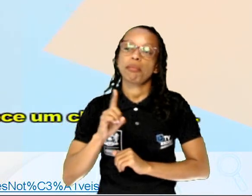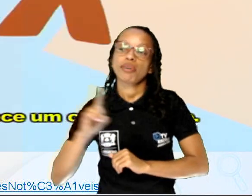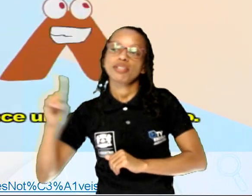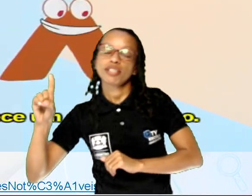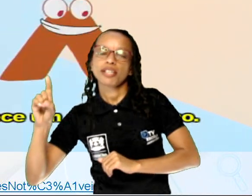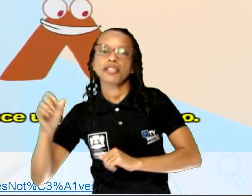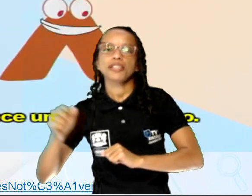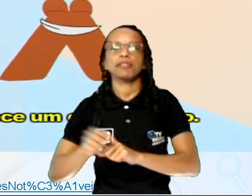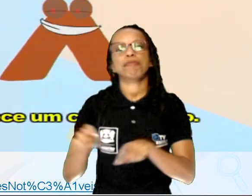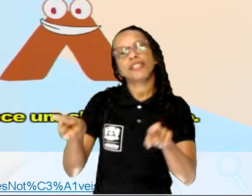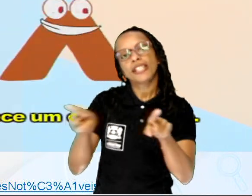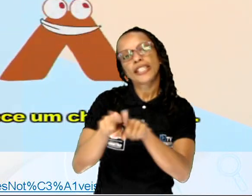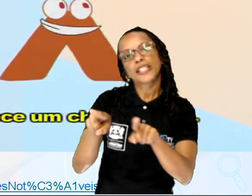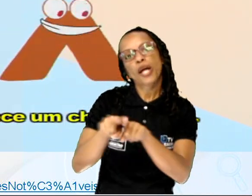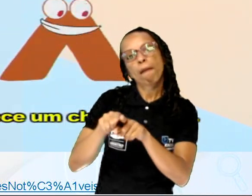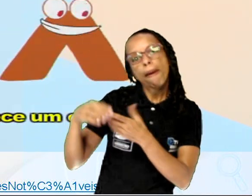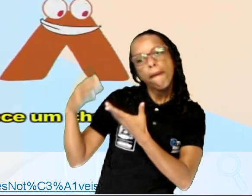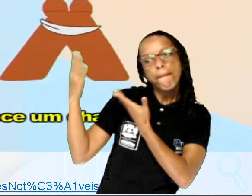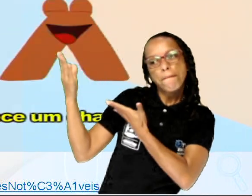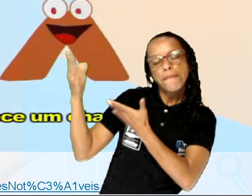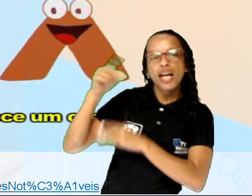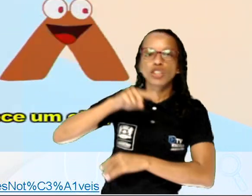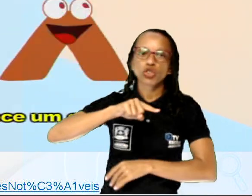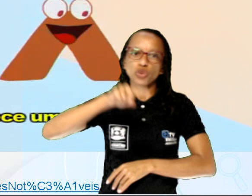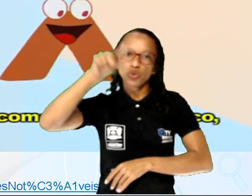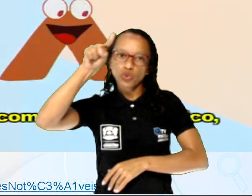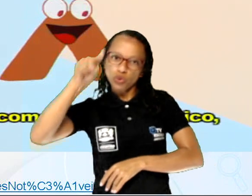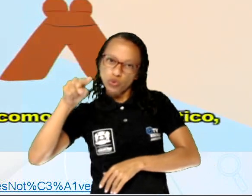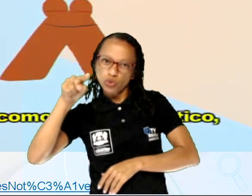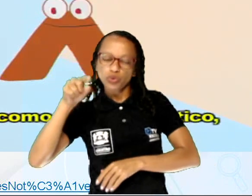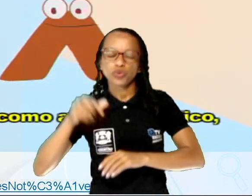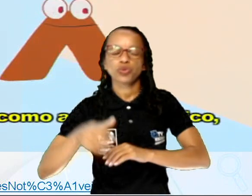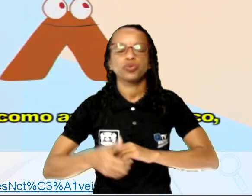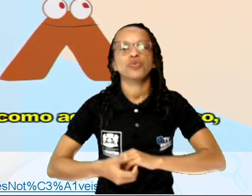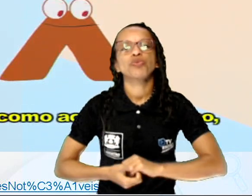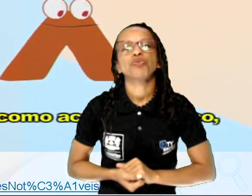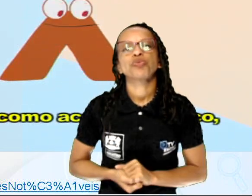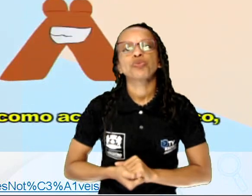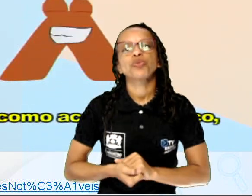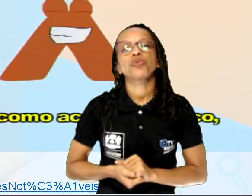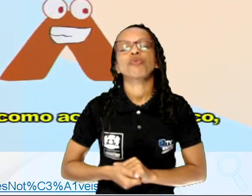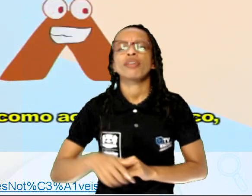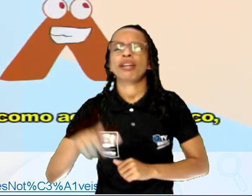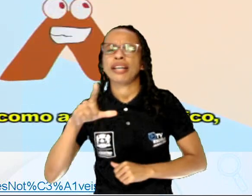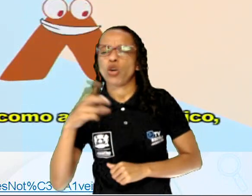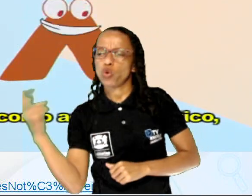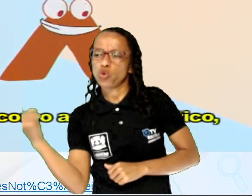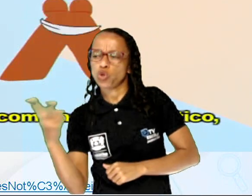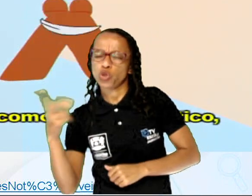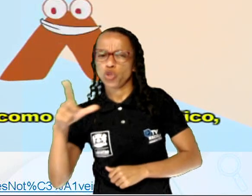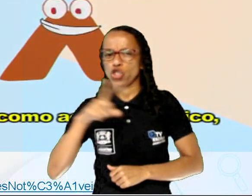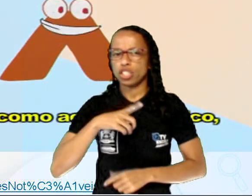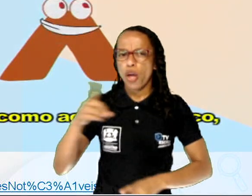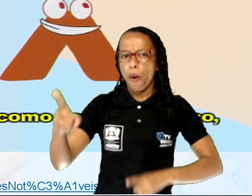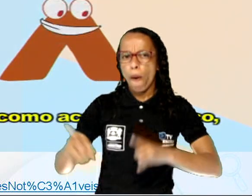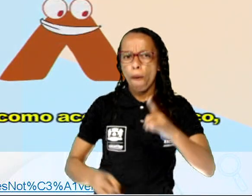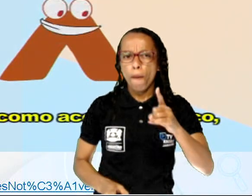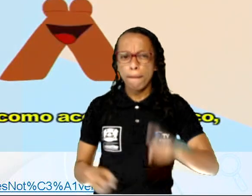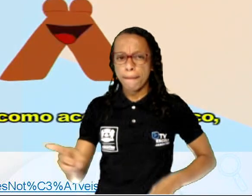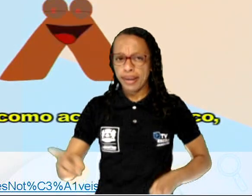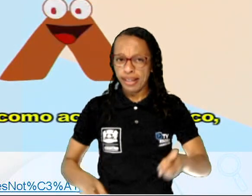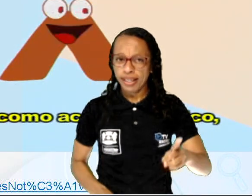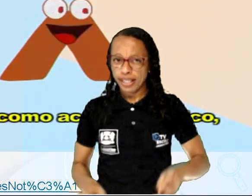acento circunflexo, que parece um chapeuzinho. Eles têm um primo distante que é conhecido como